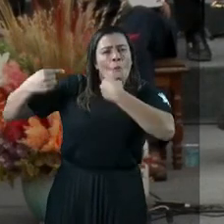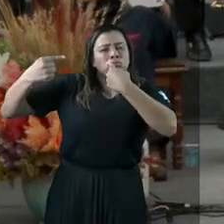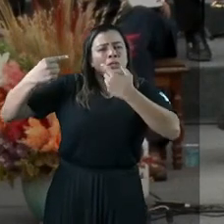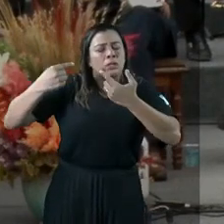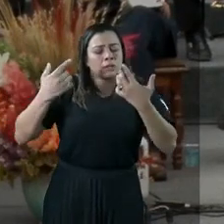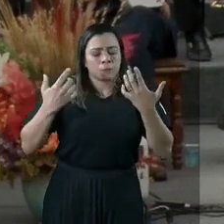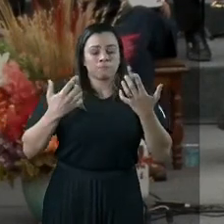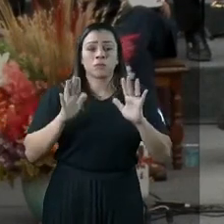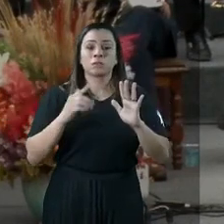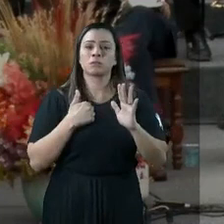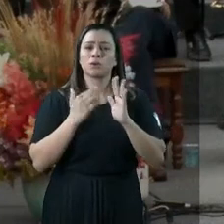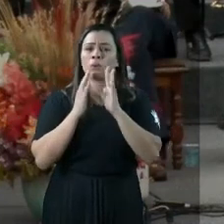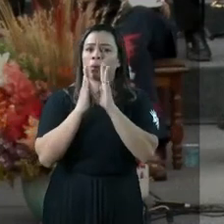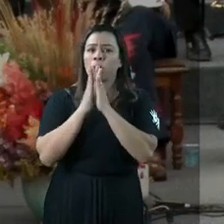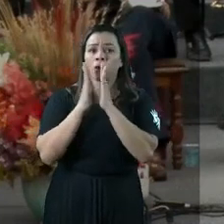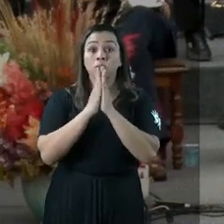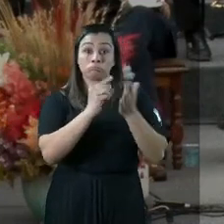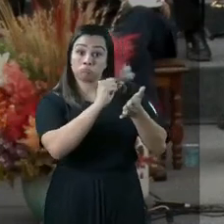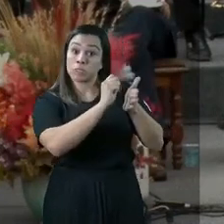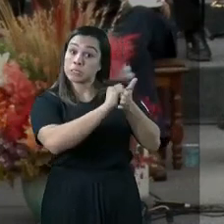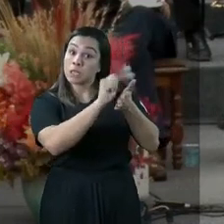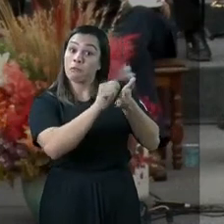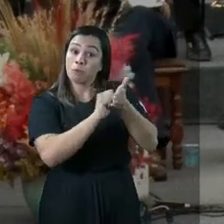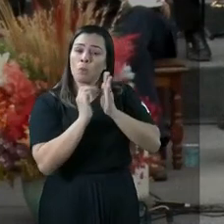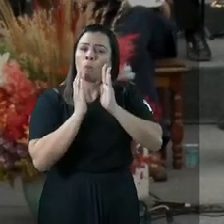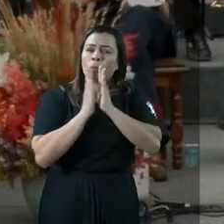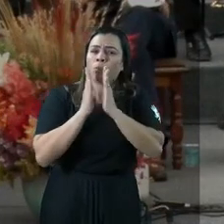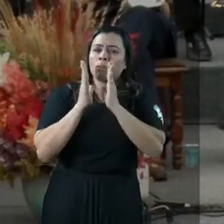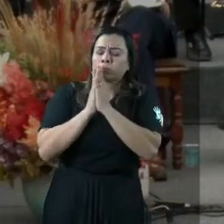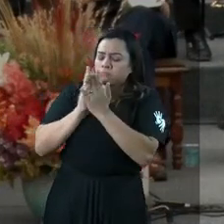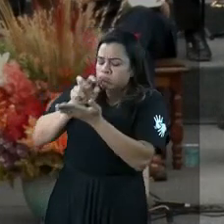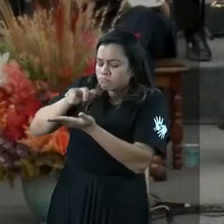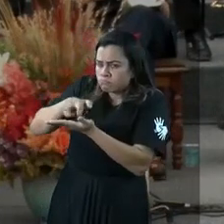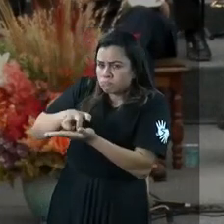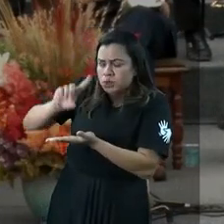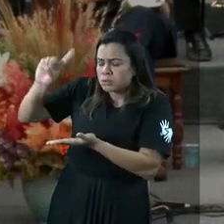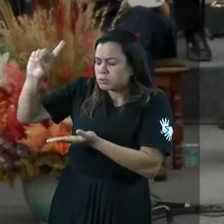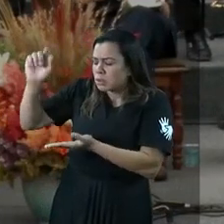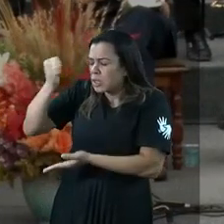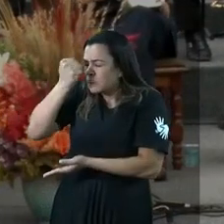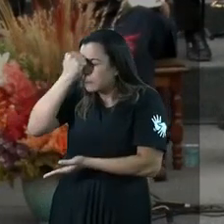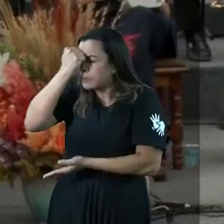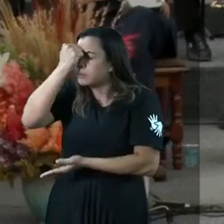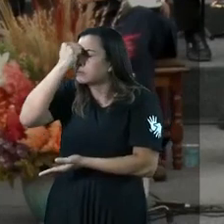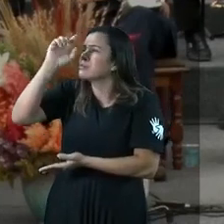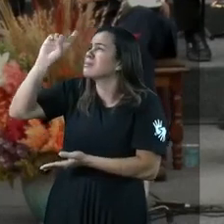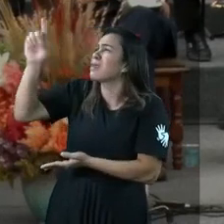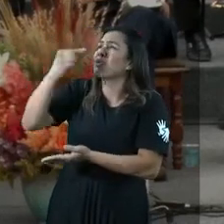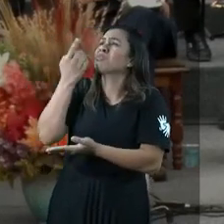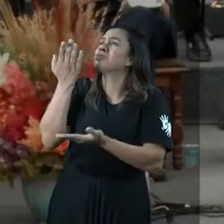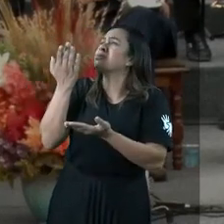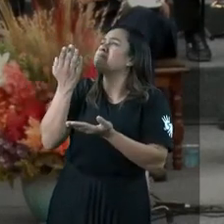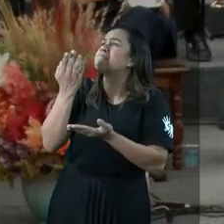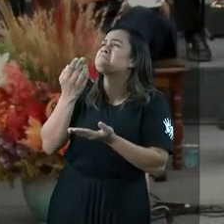imprecatórias, mas que, vez por outra, se curvam diante de Deus em arrependimento, dizendo: Deus, independente do que